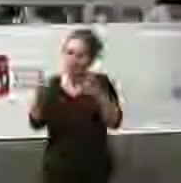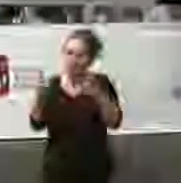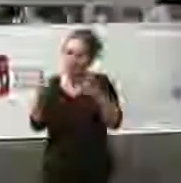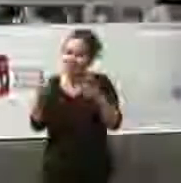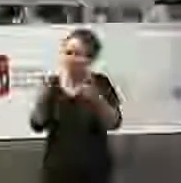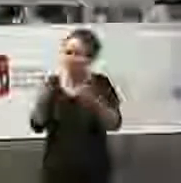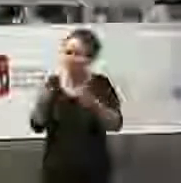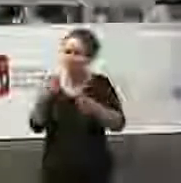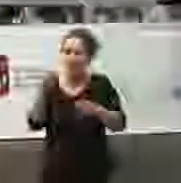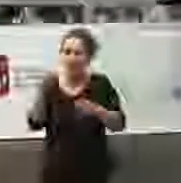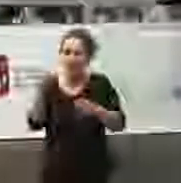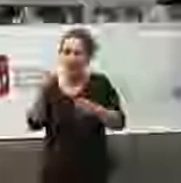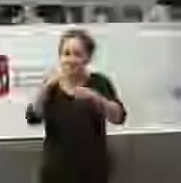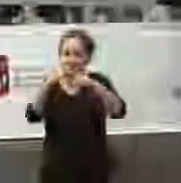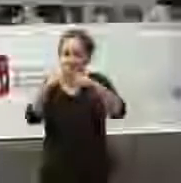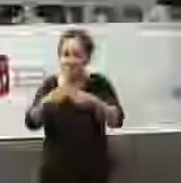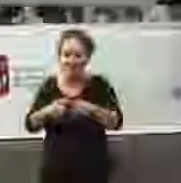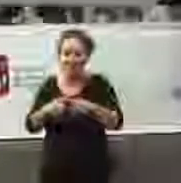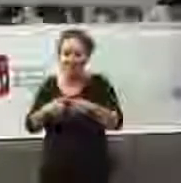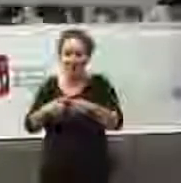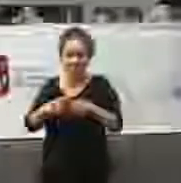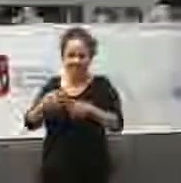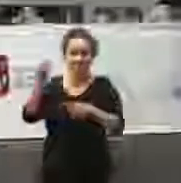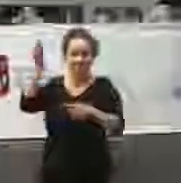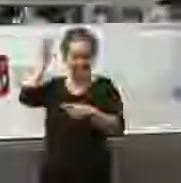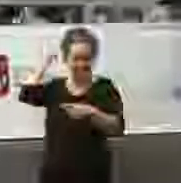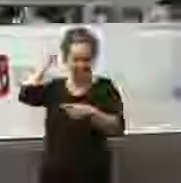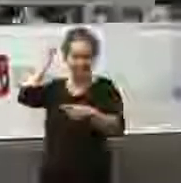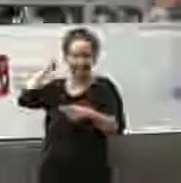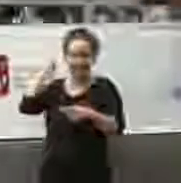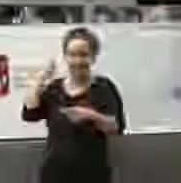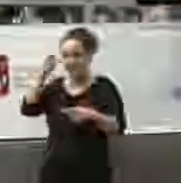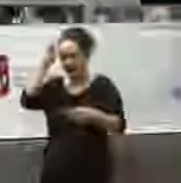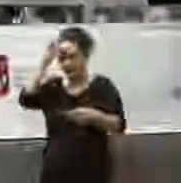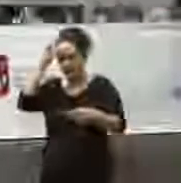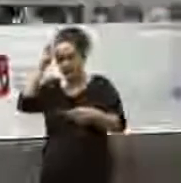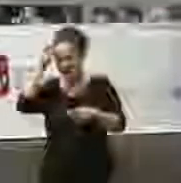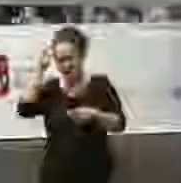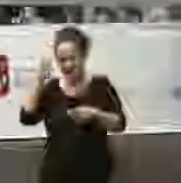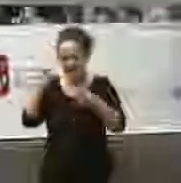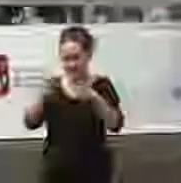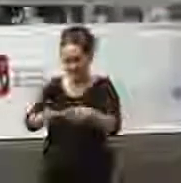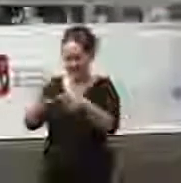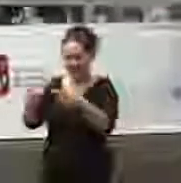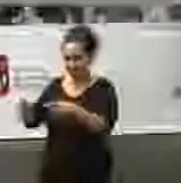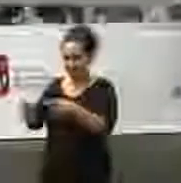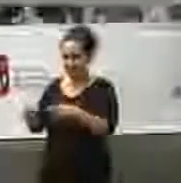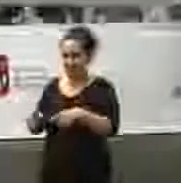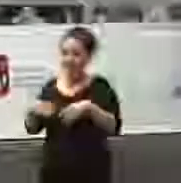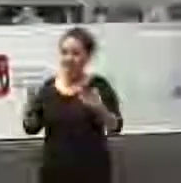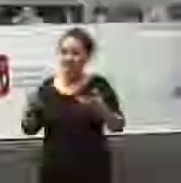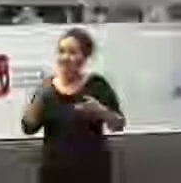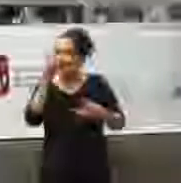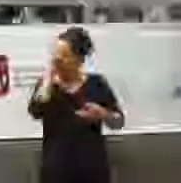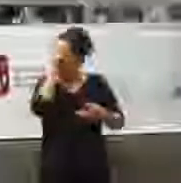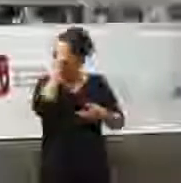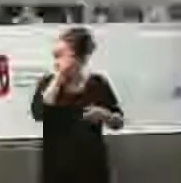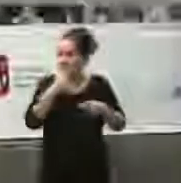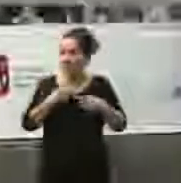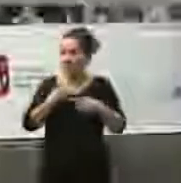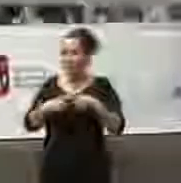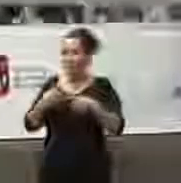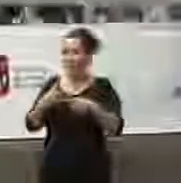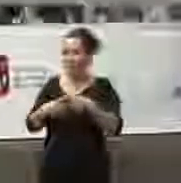quádruplo dos meus seis antecessores então certamente é uma situação bastante difícil porque